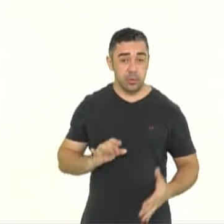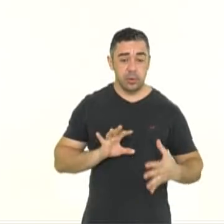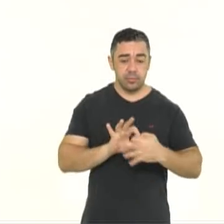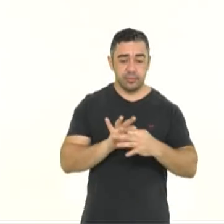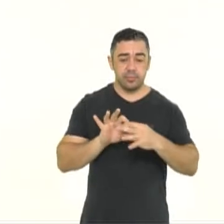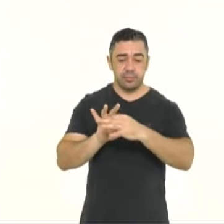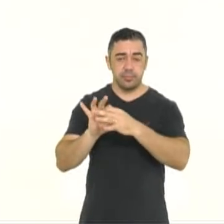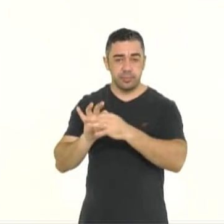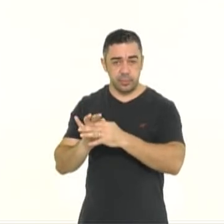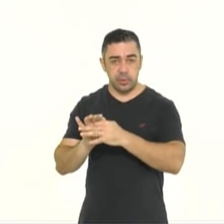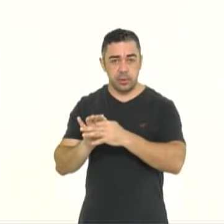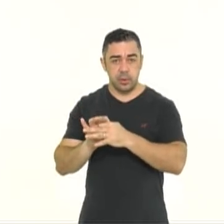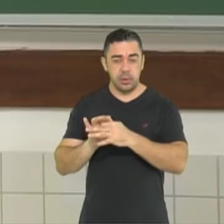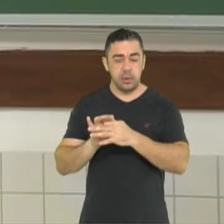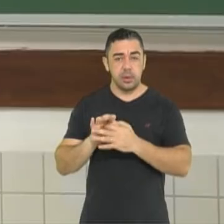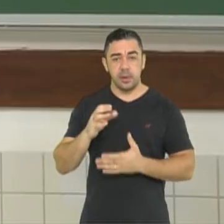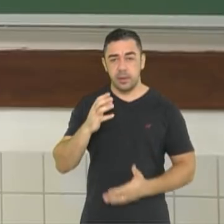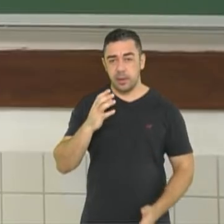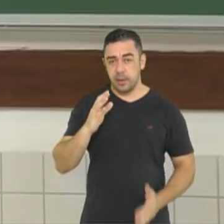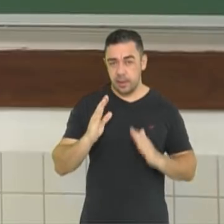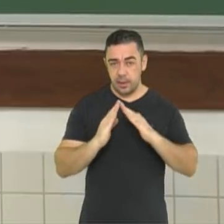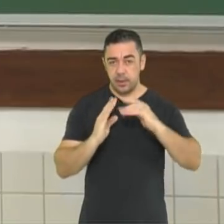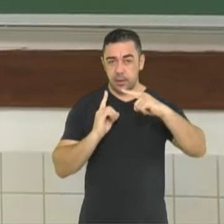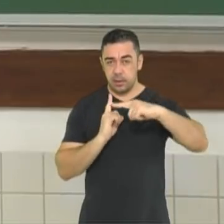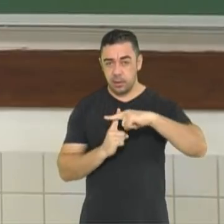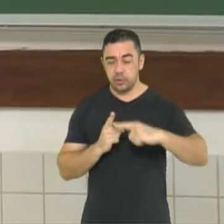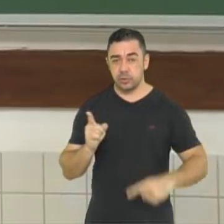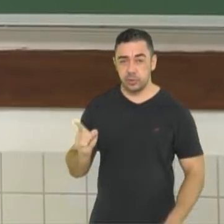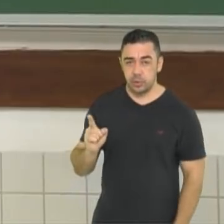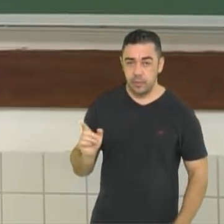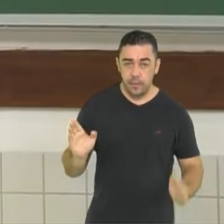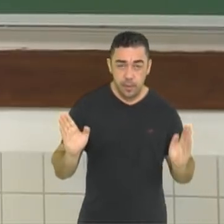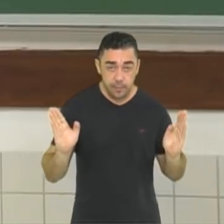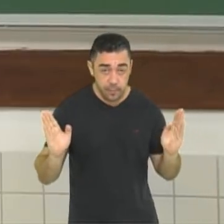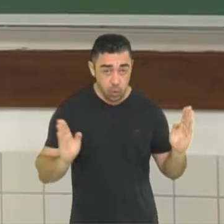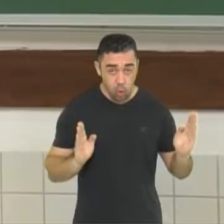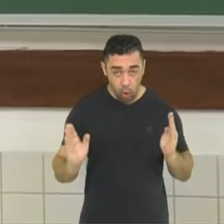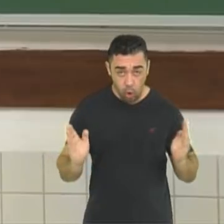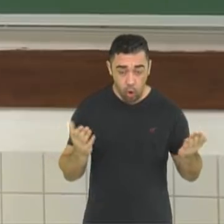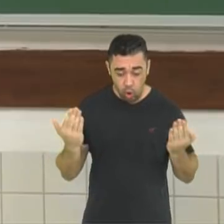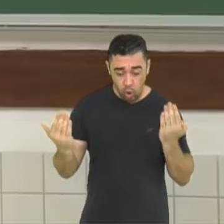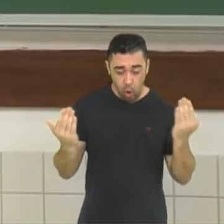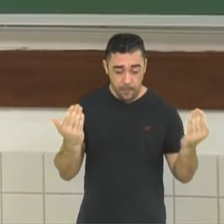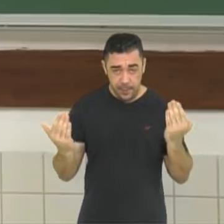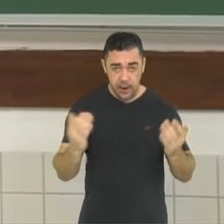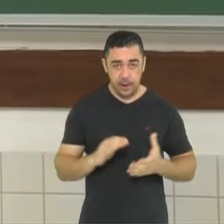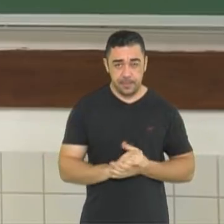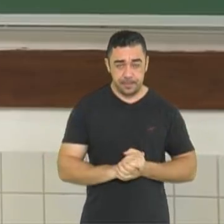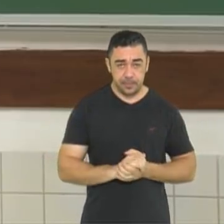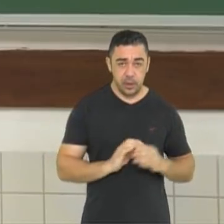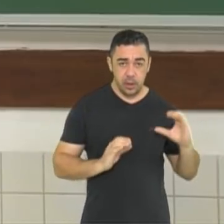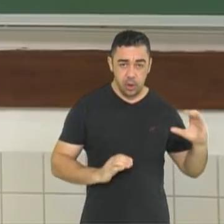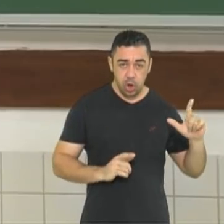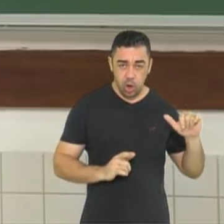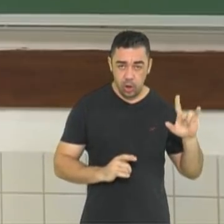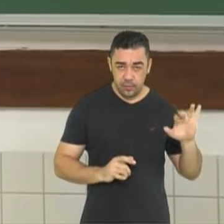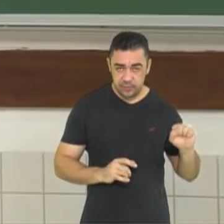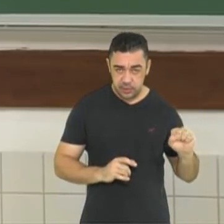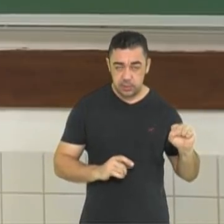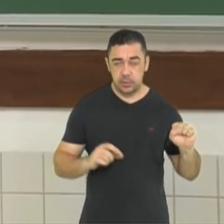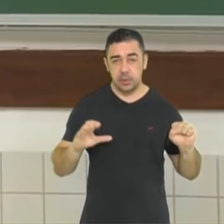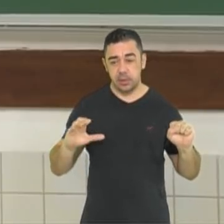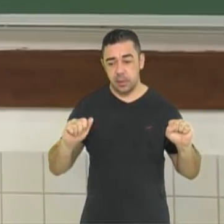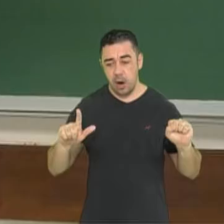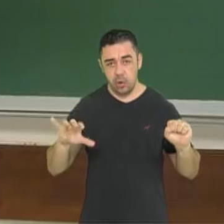com a igreja. Então, assim, nós vamos pegar o Carlos Magno e até fazer uma comparação com Clovis. Ambos têm umas estratégias muito